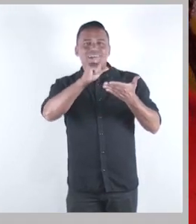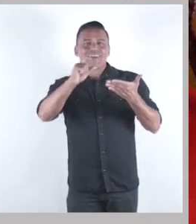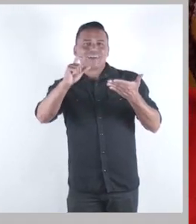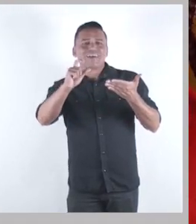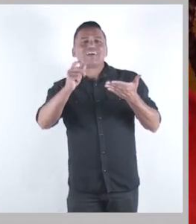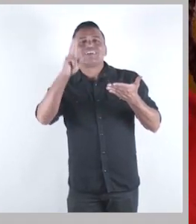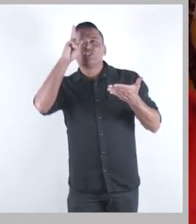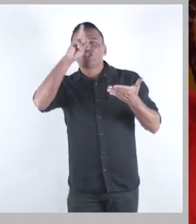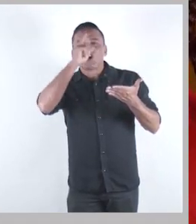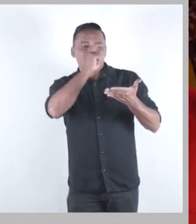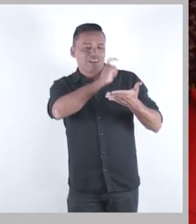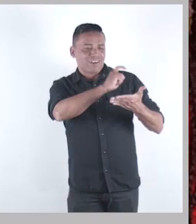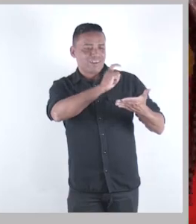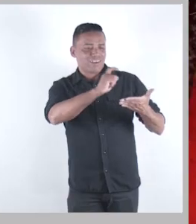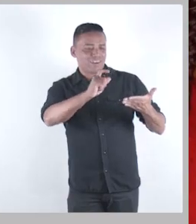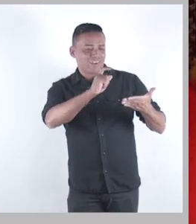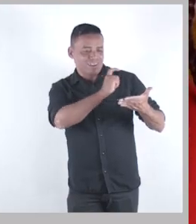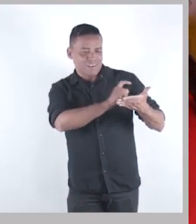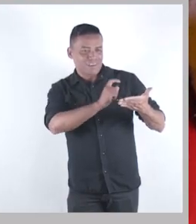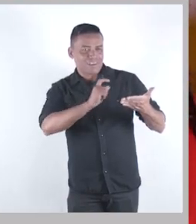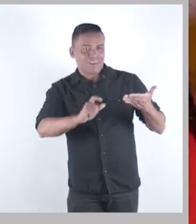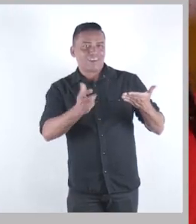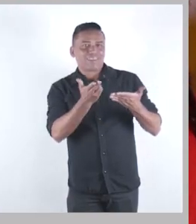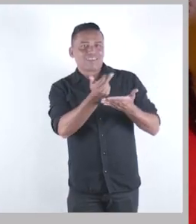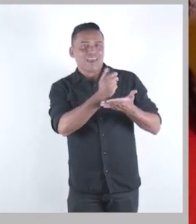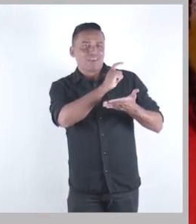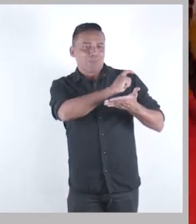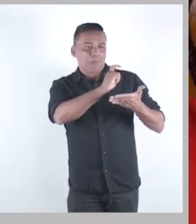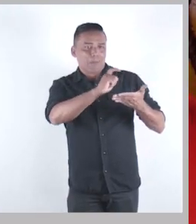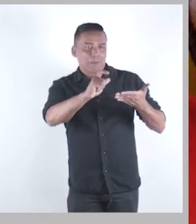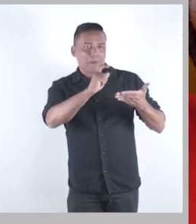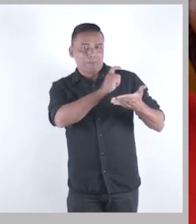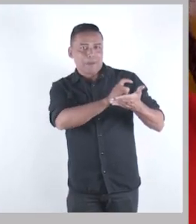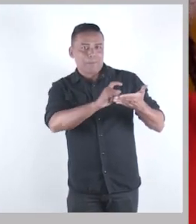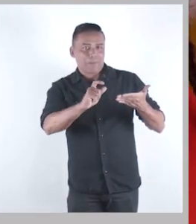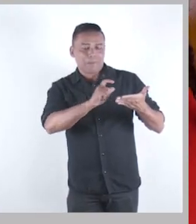né? histórias em quadrinho, revista em quadrinho. Exato.